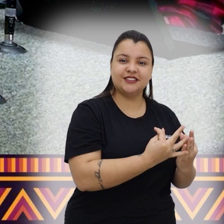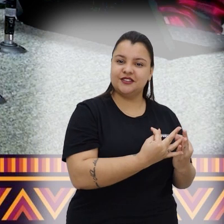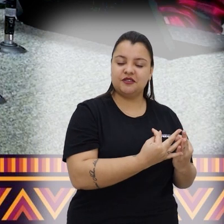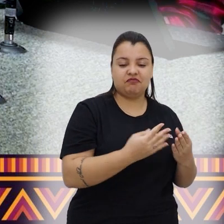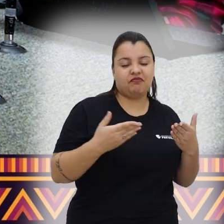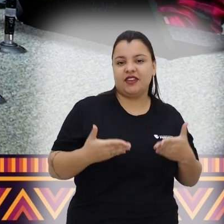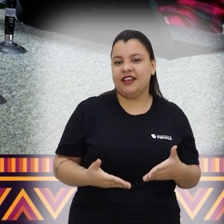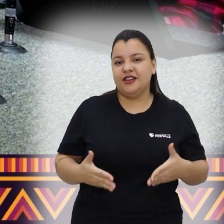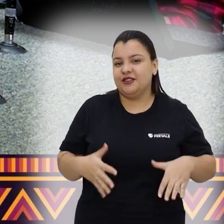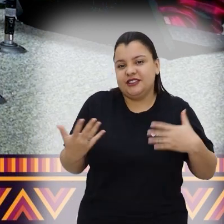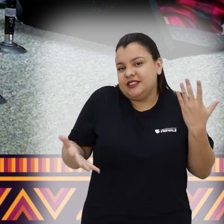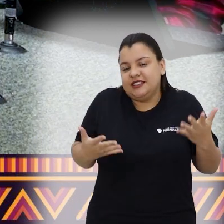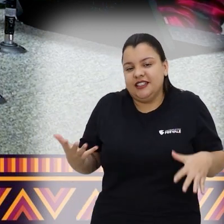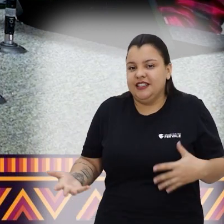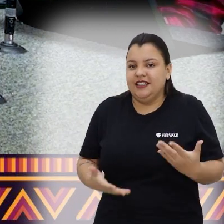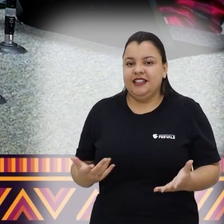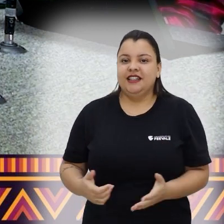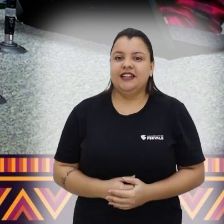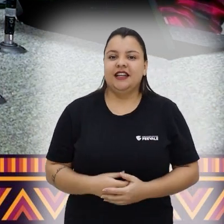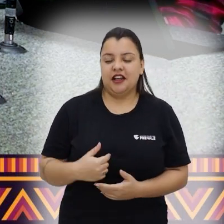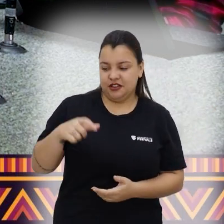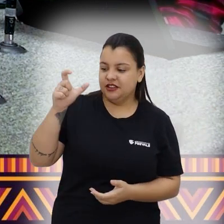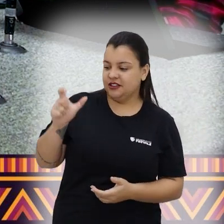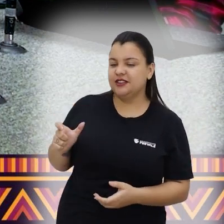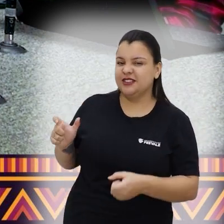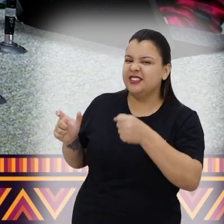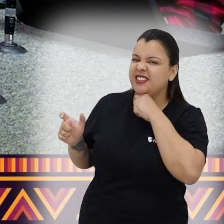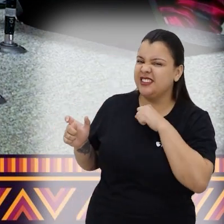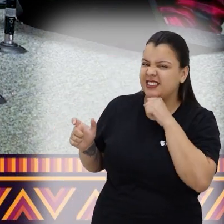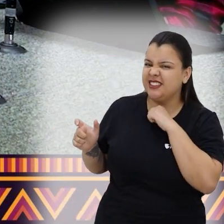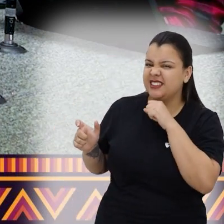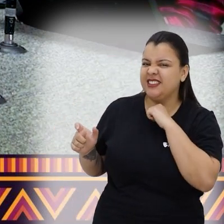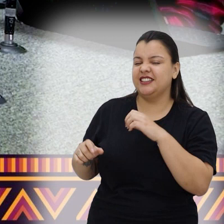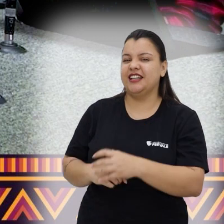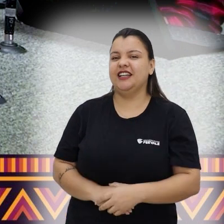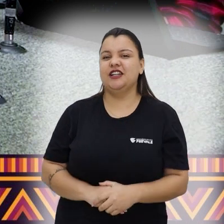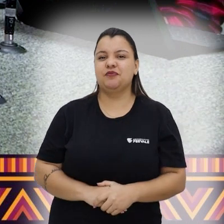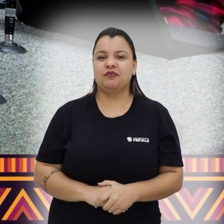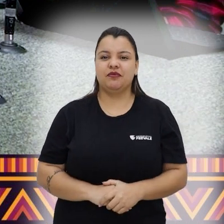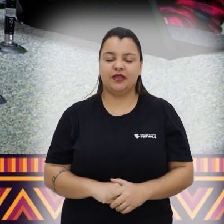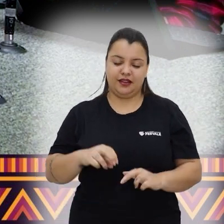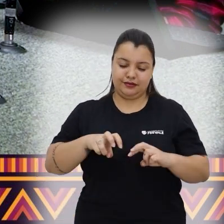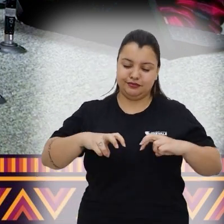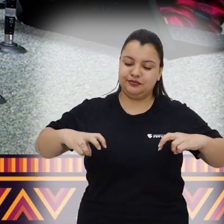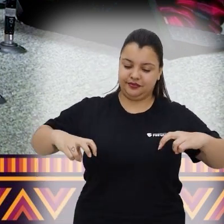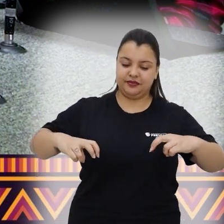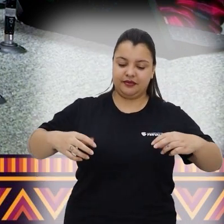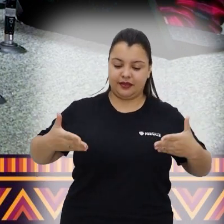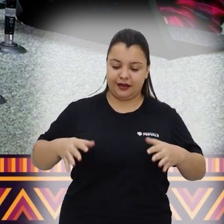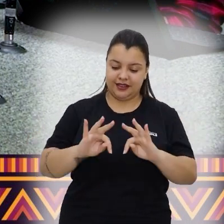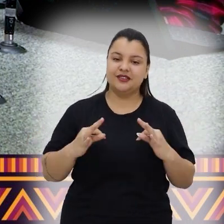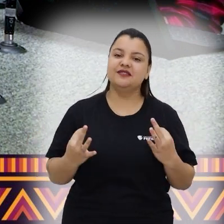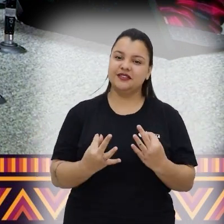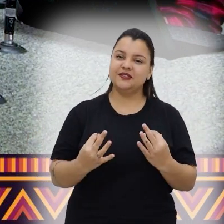enfim, como eu sou o sujeito mais velho, eu acabo sendo o patriarca desse núcleo.